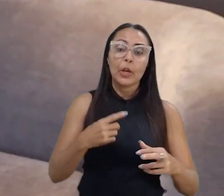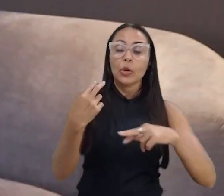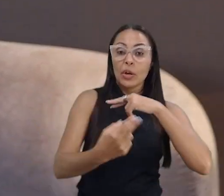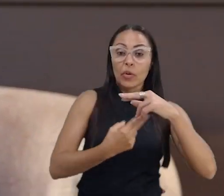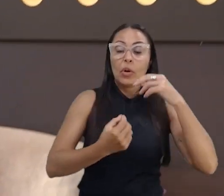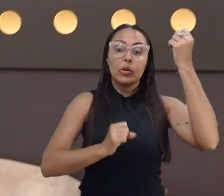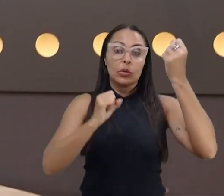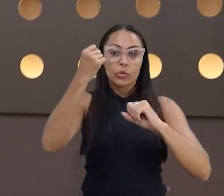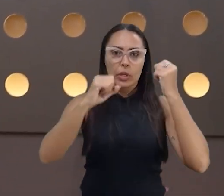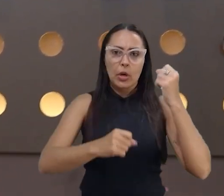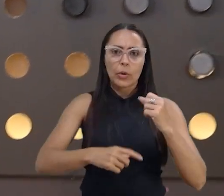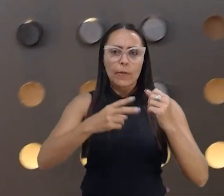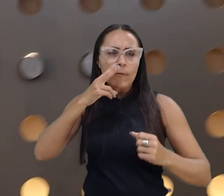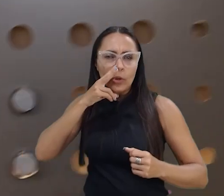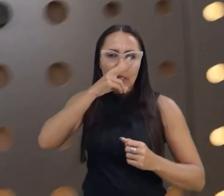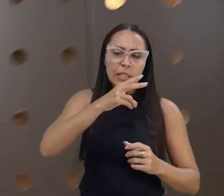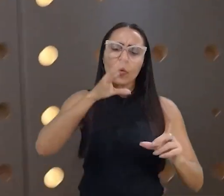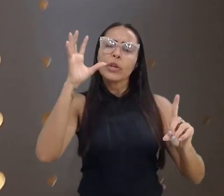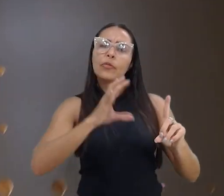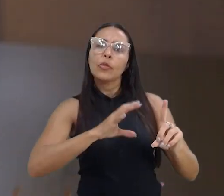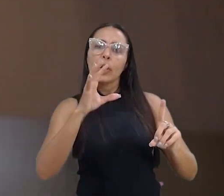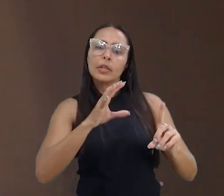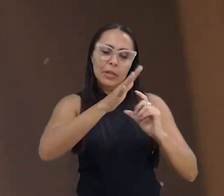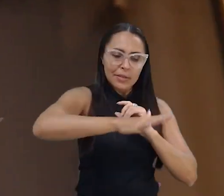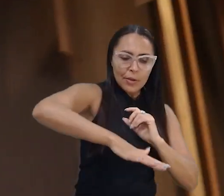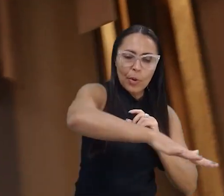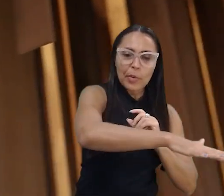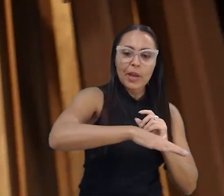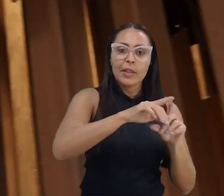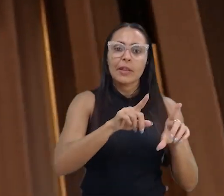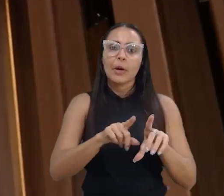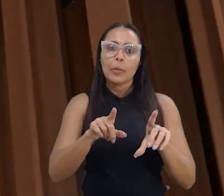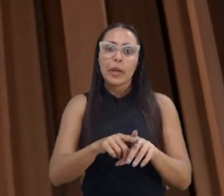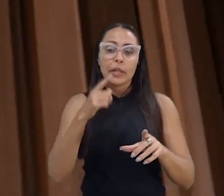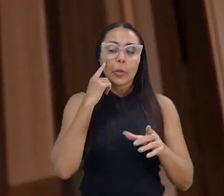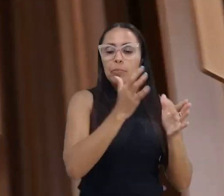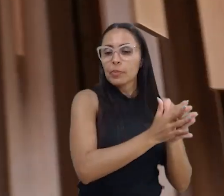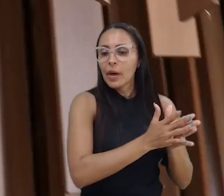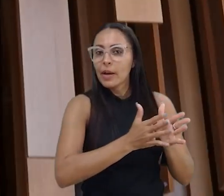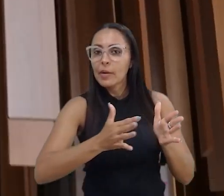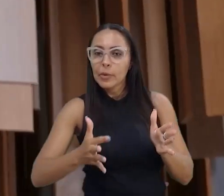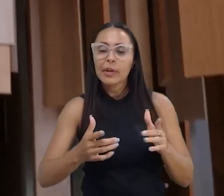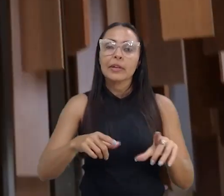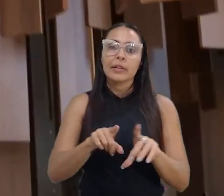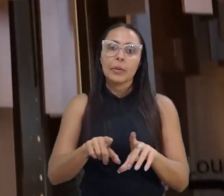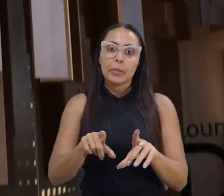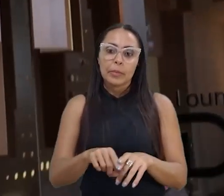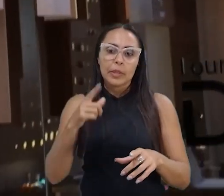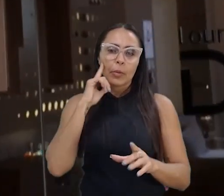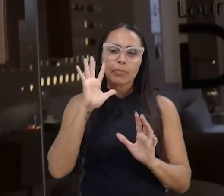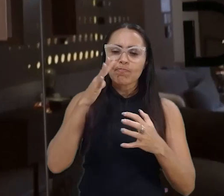que fortaleceu, influenciando nesse modo de criar ambientes, atendendo ao público da época e que também dá